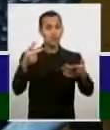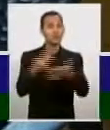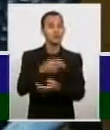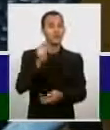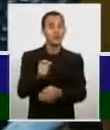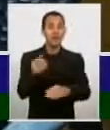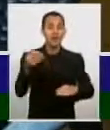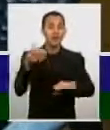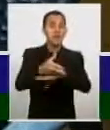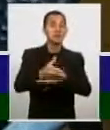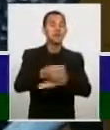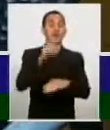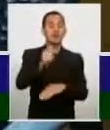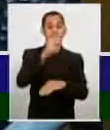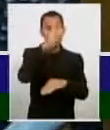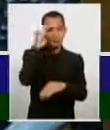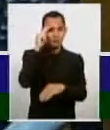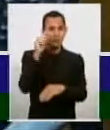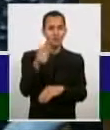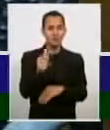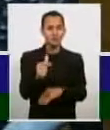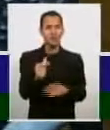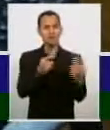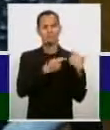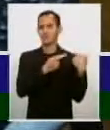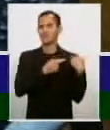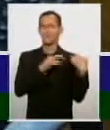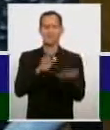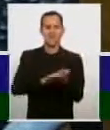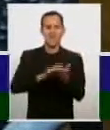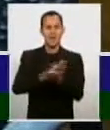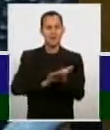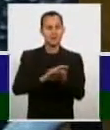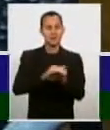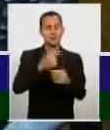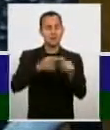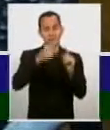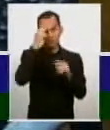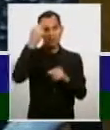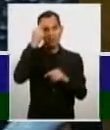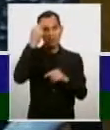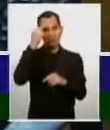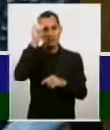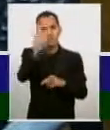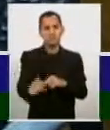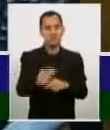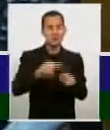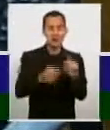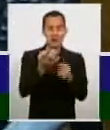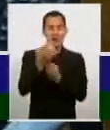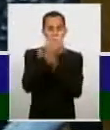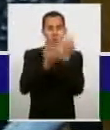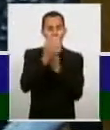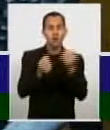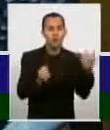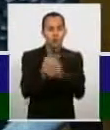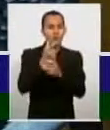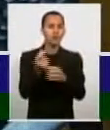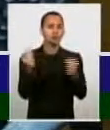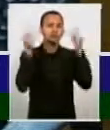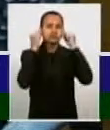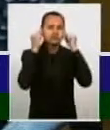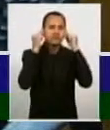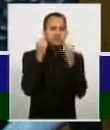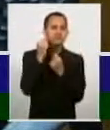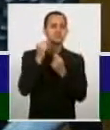geralmente quem faz isso são pessoas que não têm nenhuma responsabilidade, porque eu acho que ela tem que pensar no próximo. Ela quer ouvir a música dela, compre um fone de ouvido, põe no